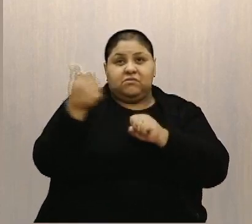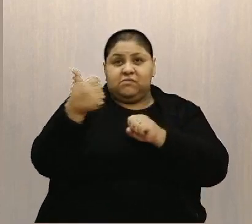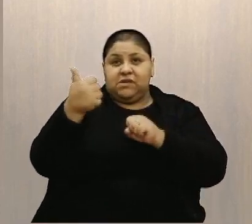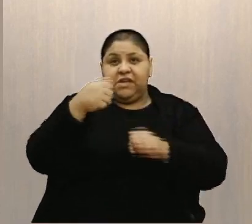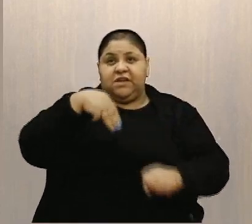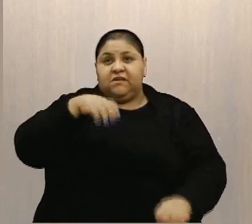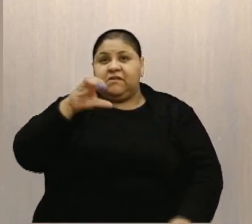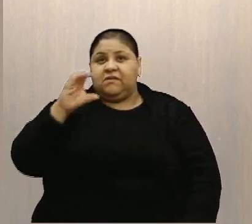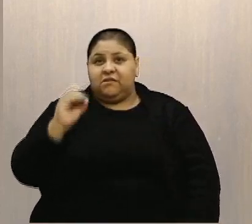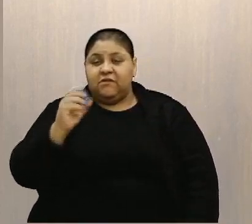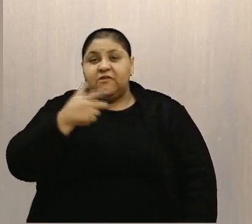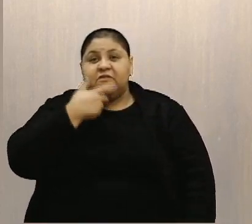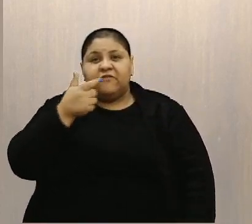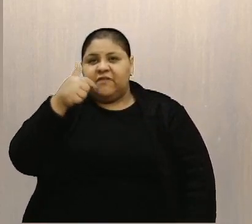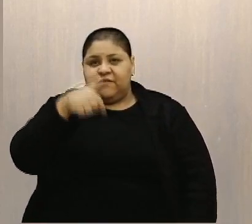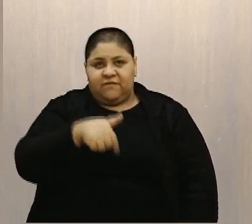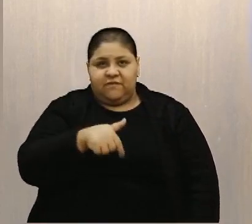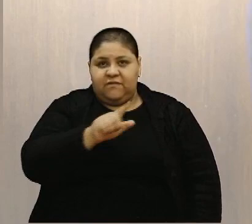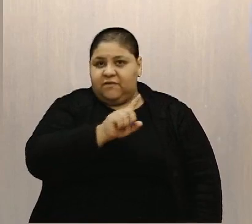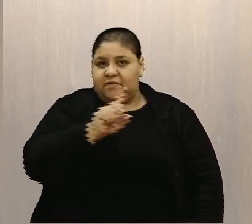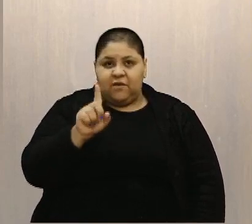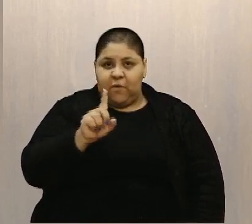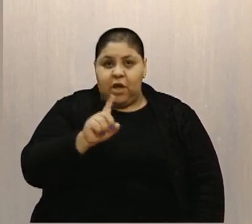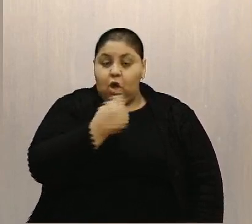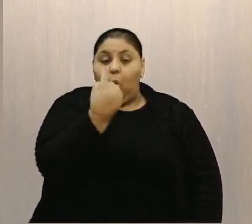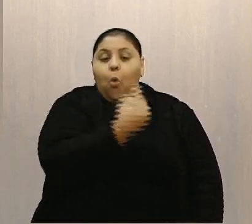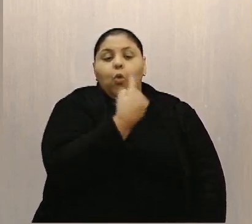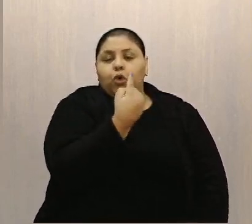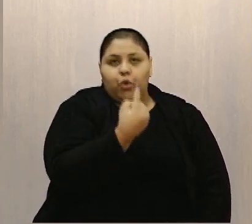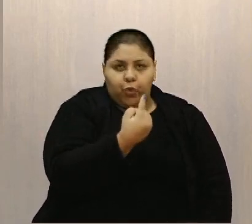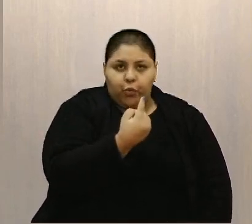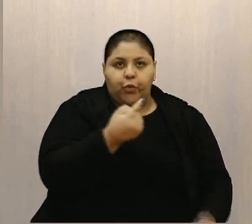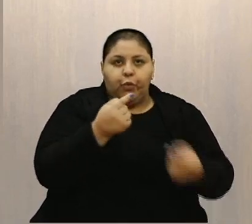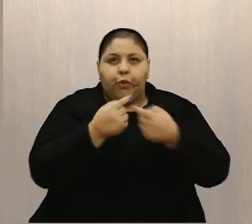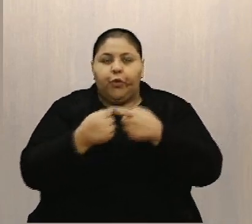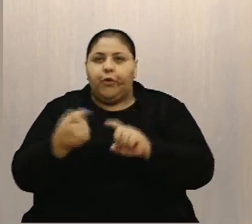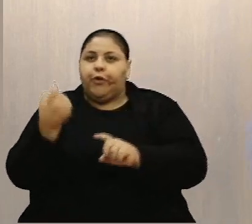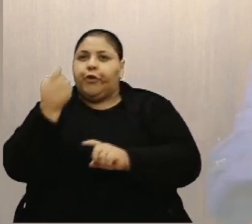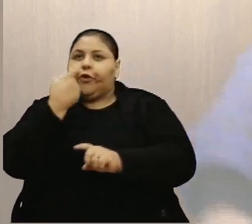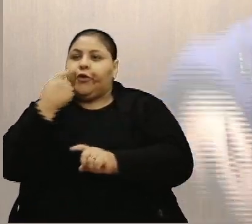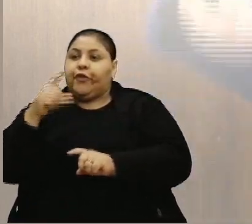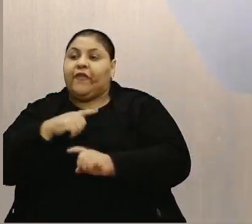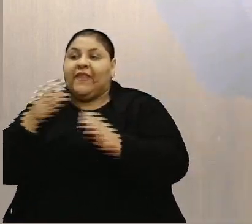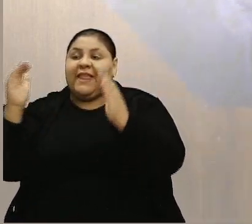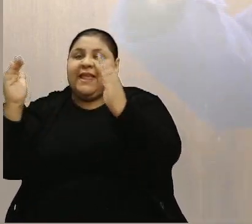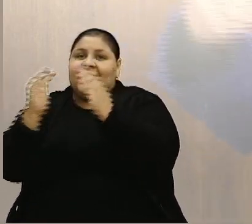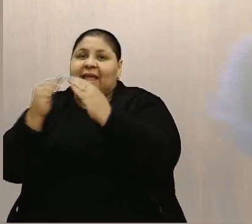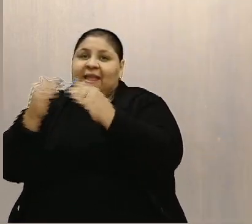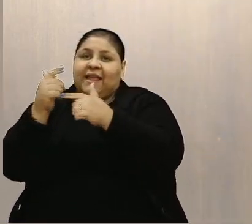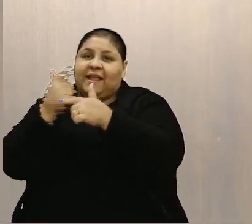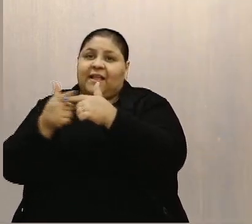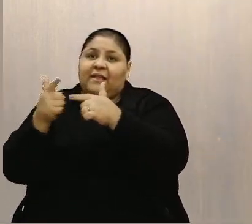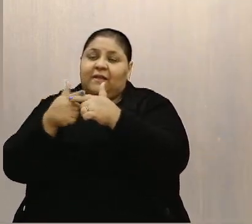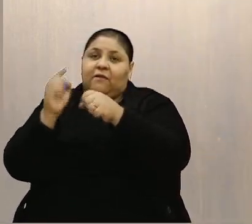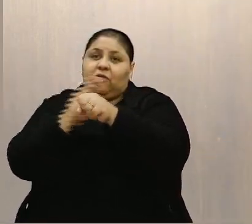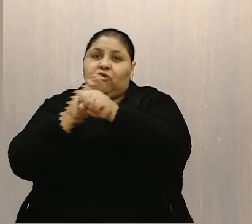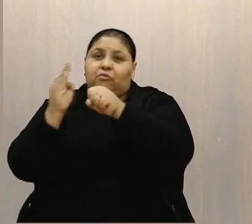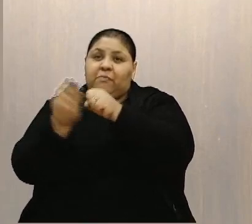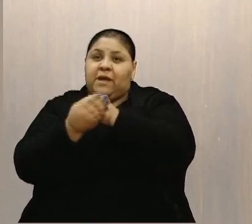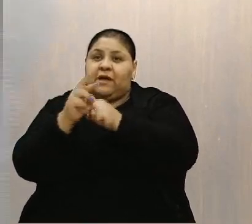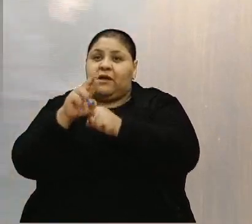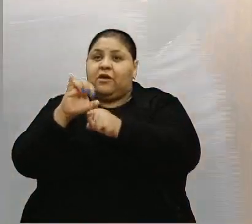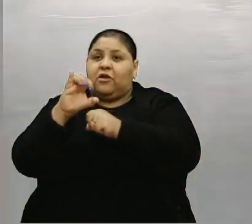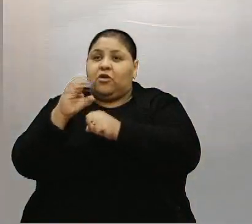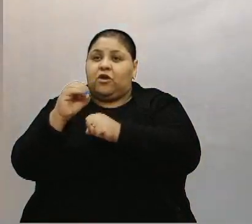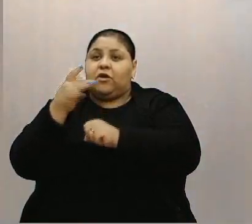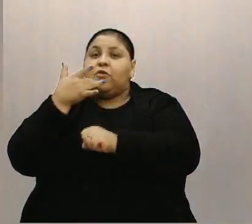foi falado aqui, não é tão isolado assim, mas sexta-feira teve casas com problema lá no Rio Branco. E